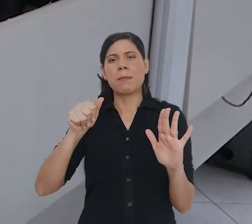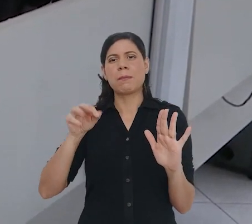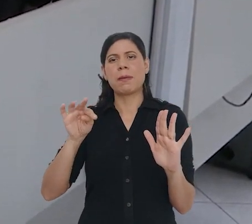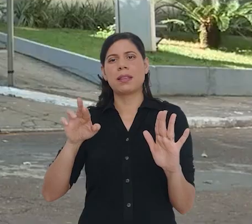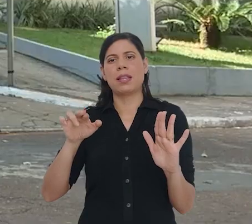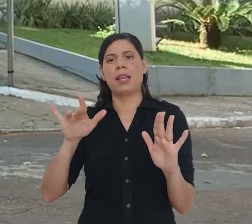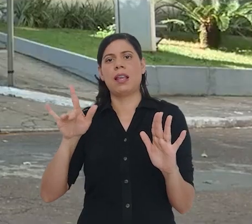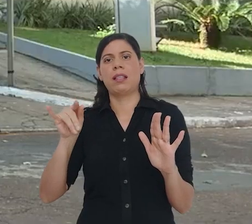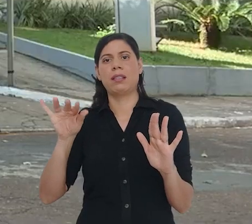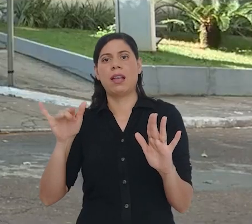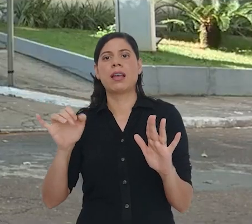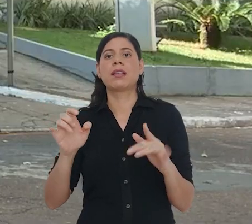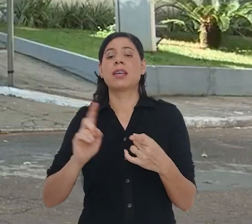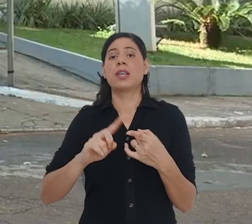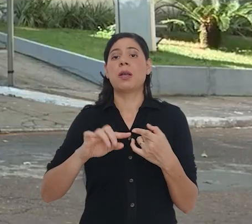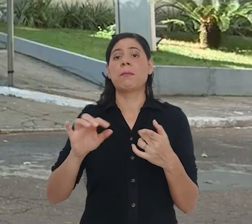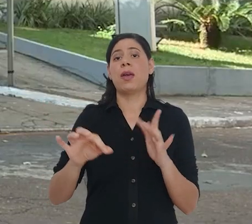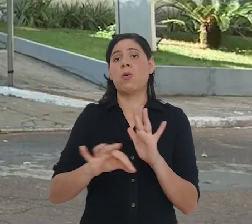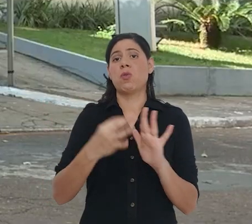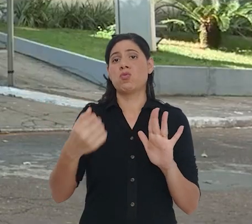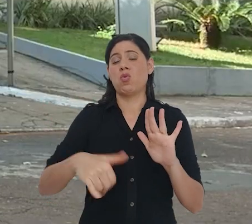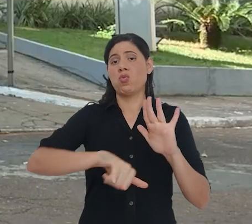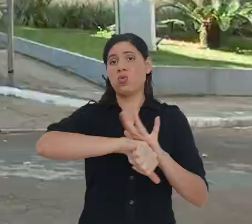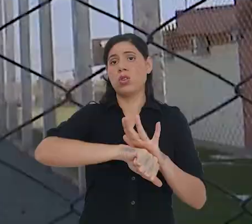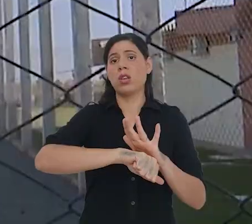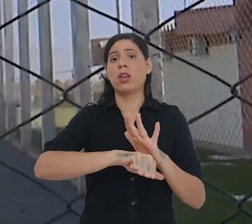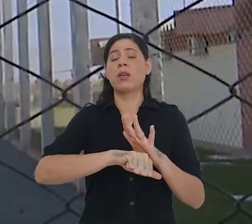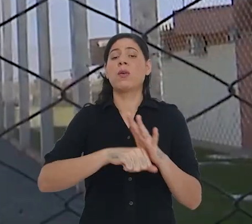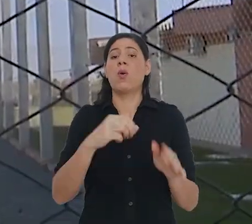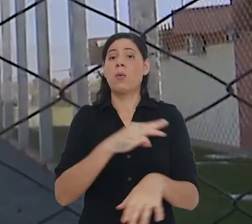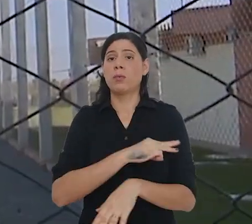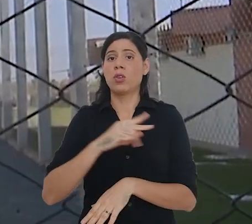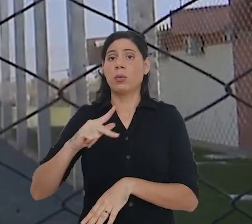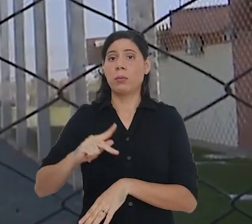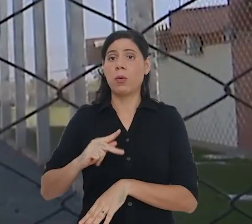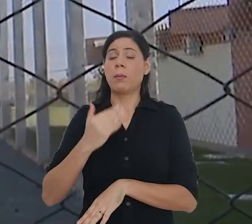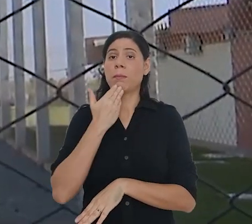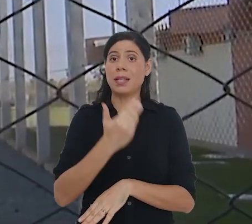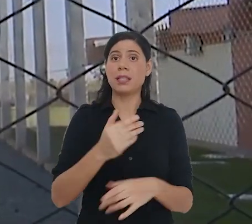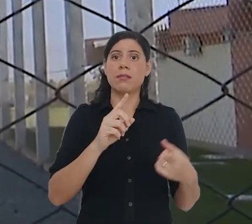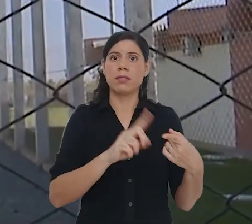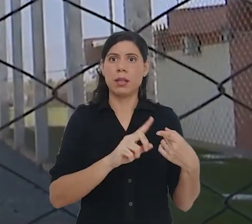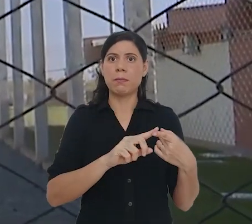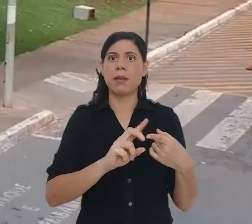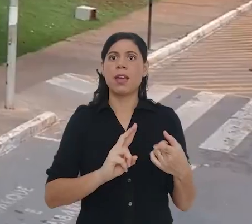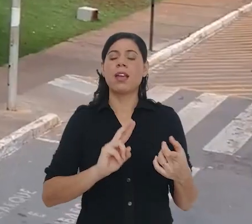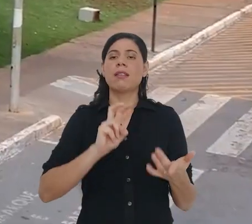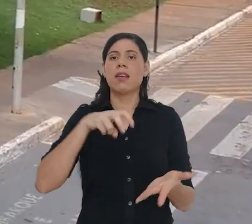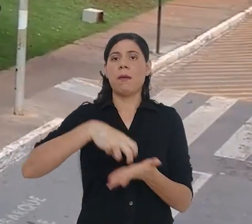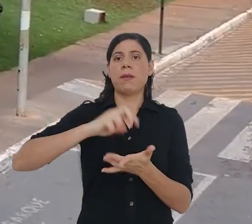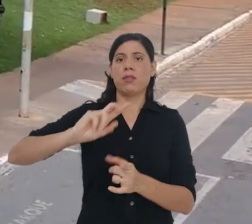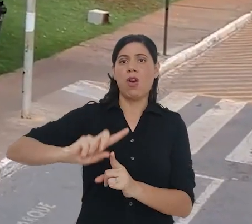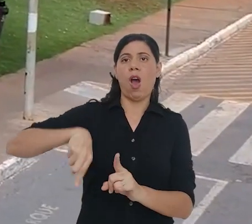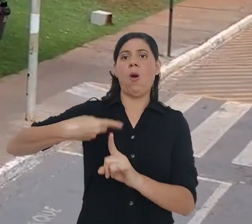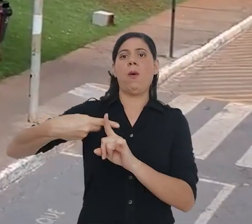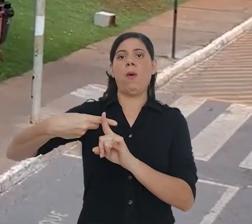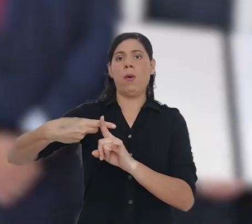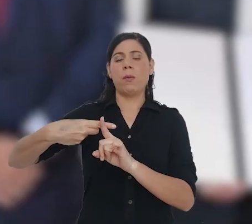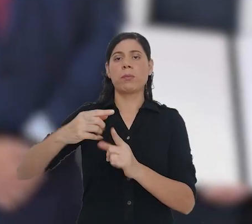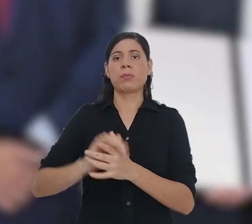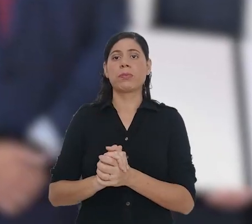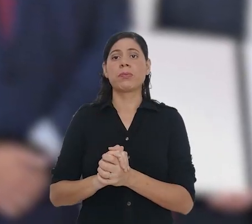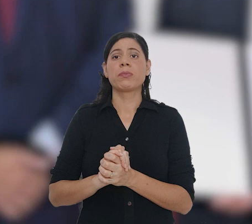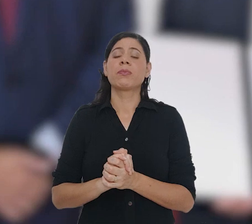do delito. O Ministério Público Federal também recorreu, requerendo, por sua vez, aumento da pena. No TRF1,